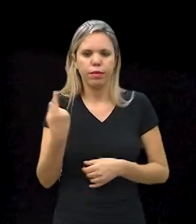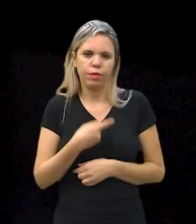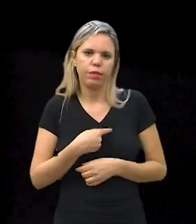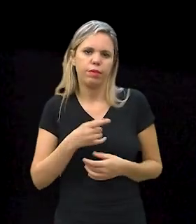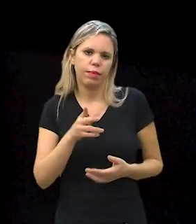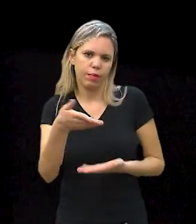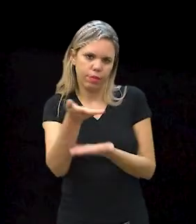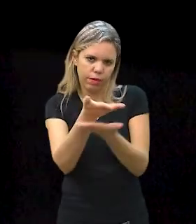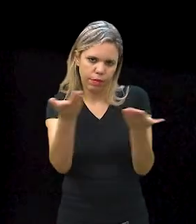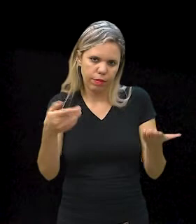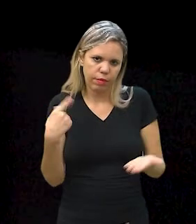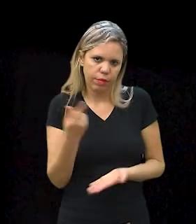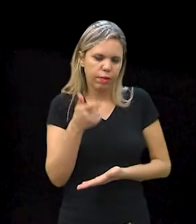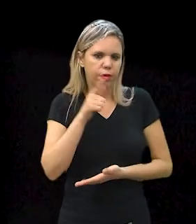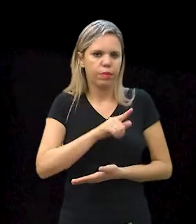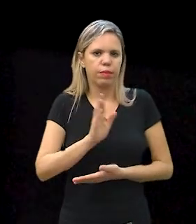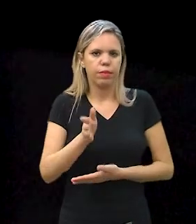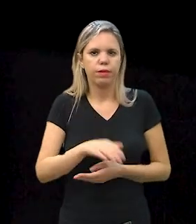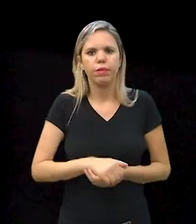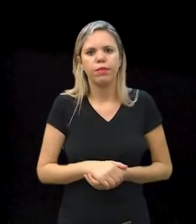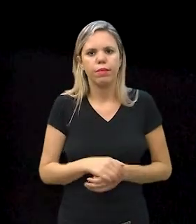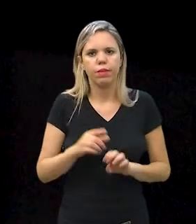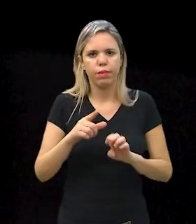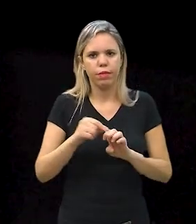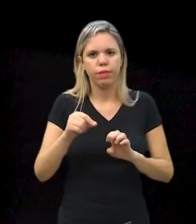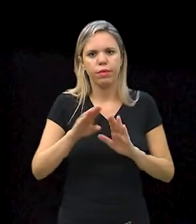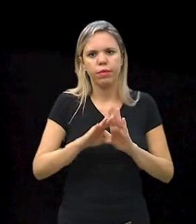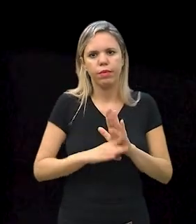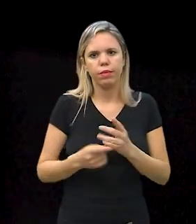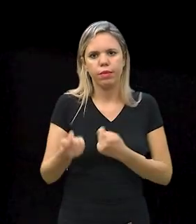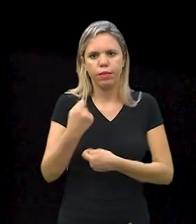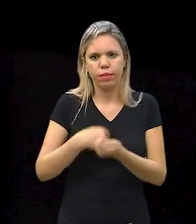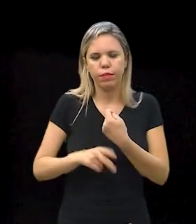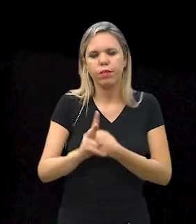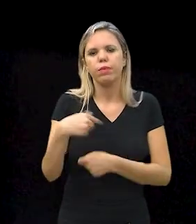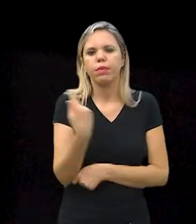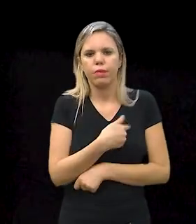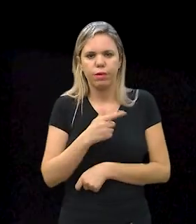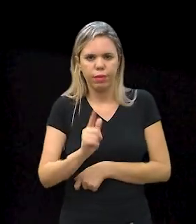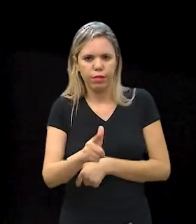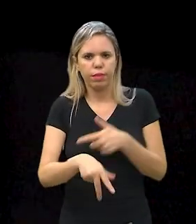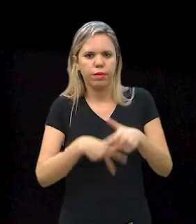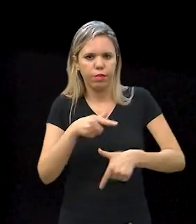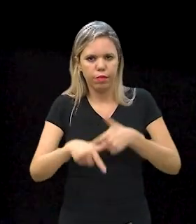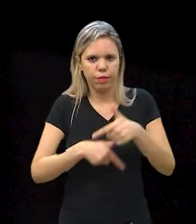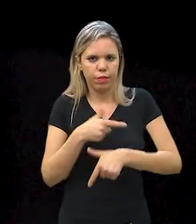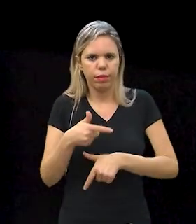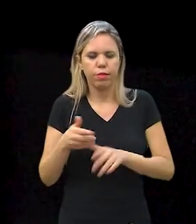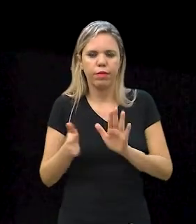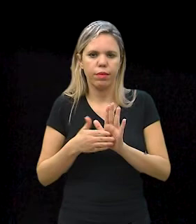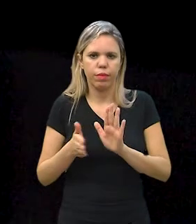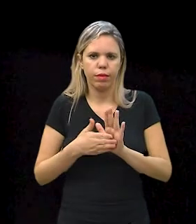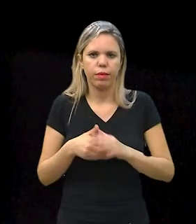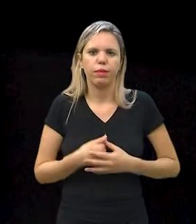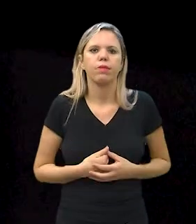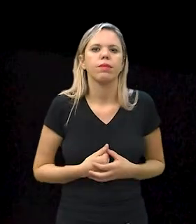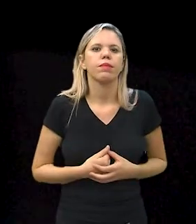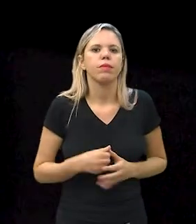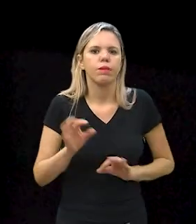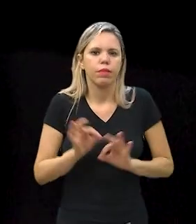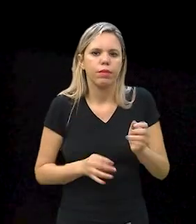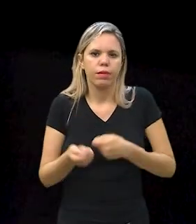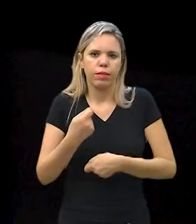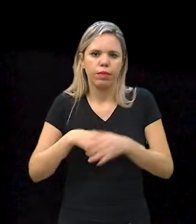de contas, vocês, nós consideramos o Ser Empreendedor como uma continuação aqui do nosso propósito